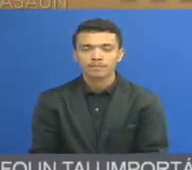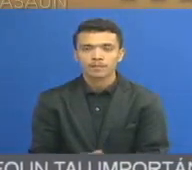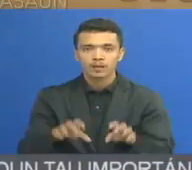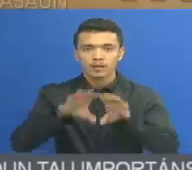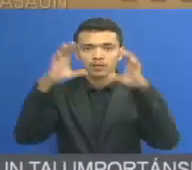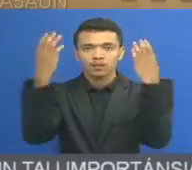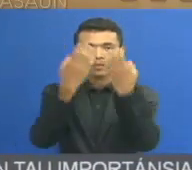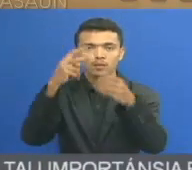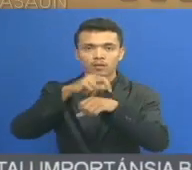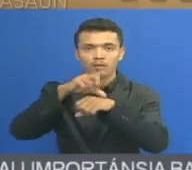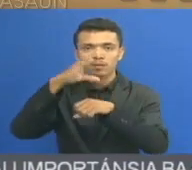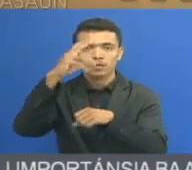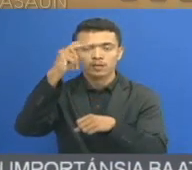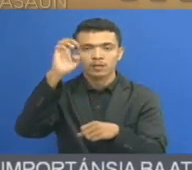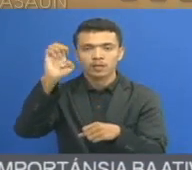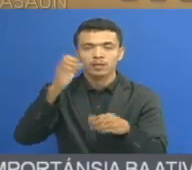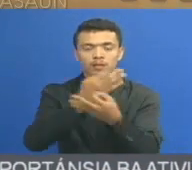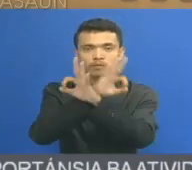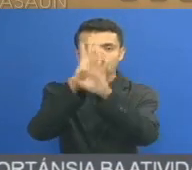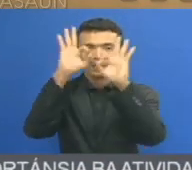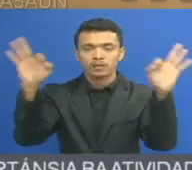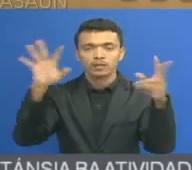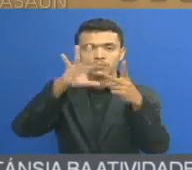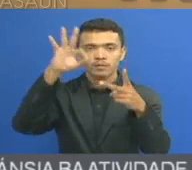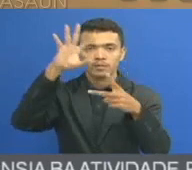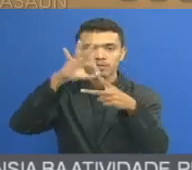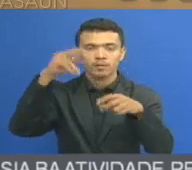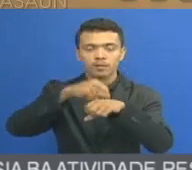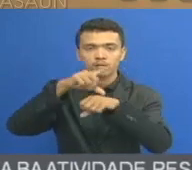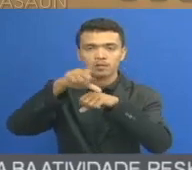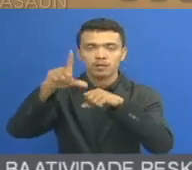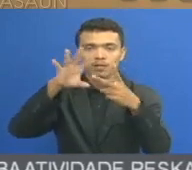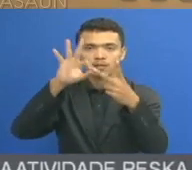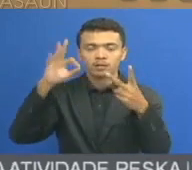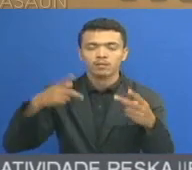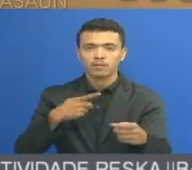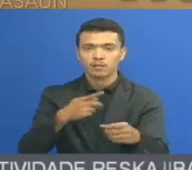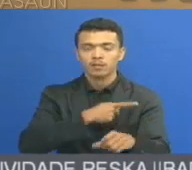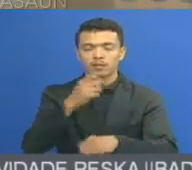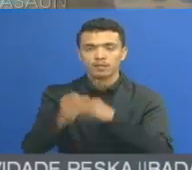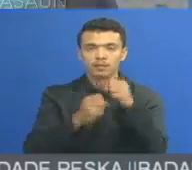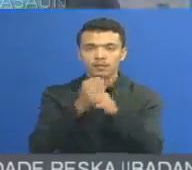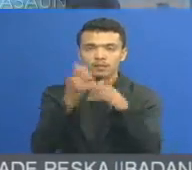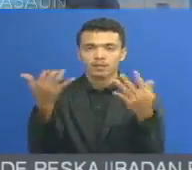Comissão Nacional Eleição encerra apuramento nacional eleição parlamentar Tinané.